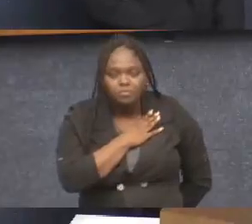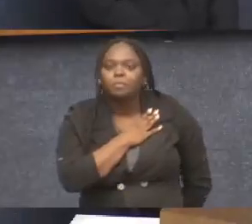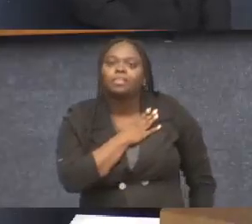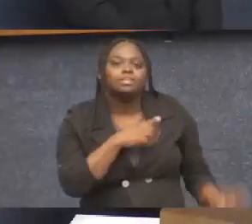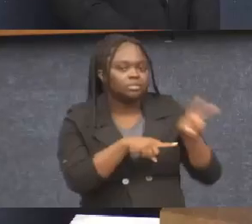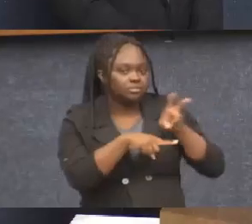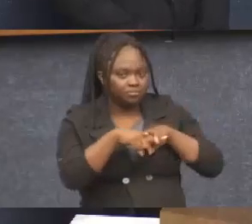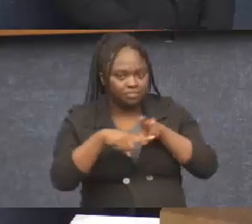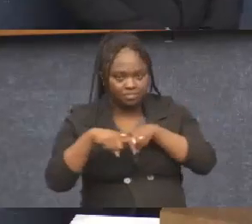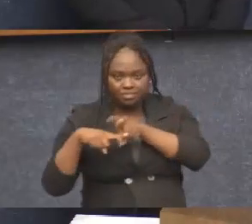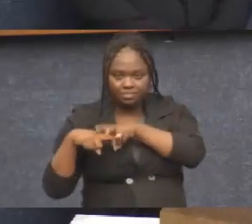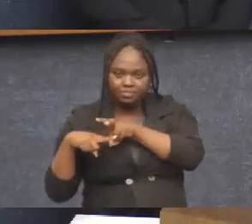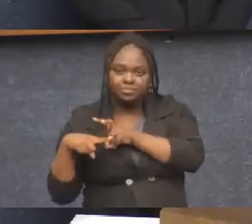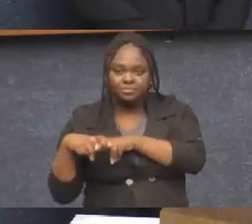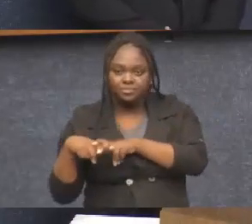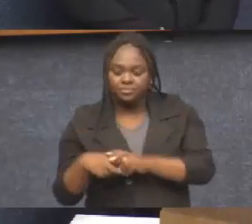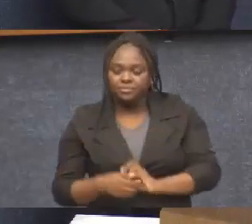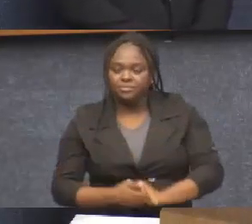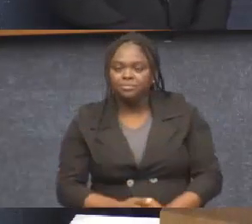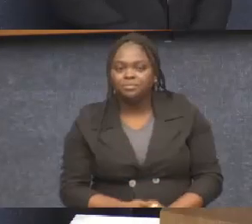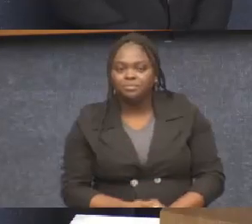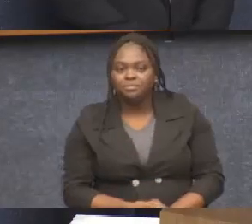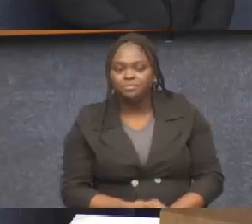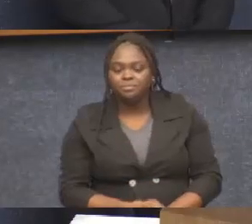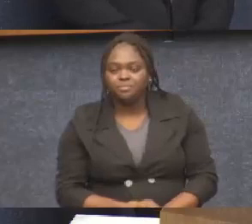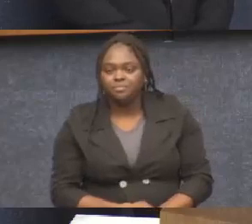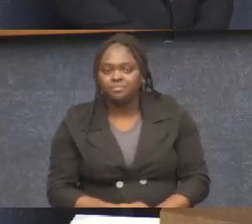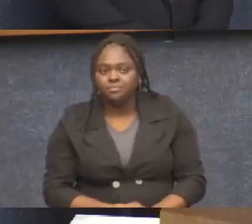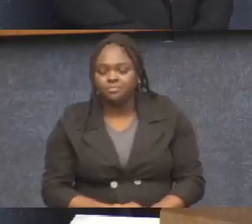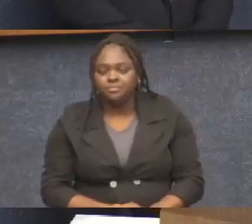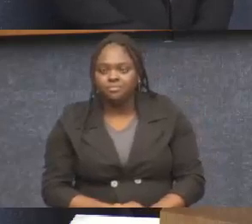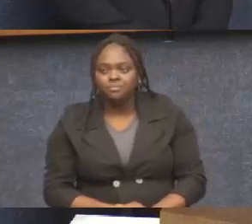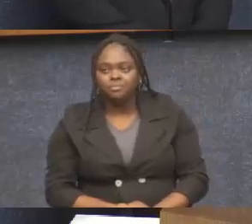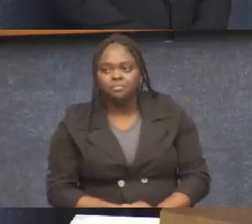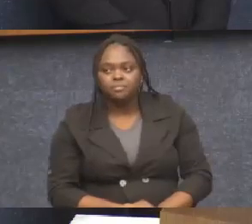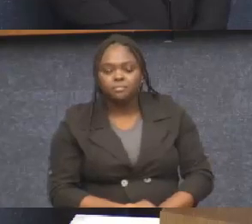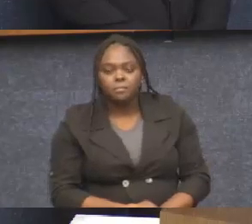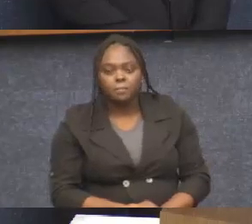podemos retornar aos nossos lugares, por gentileza.